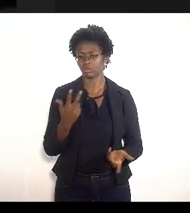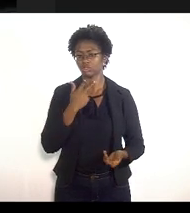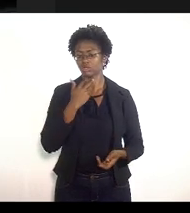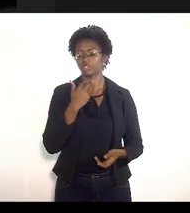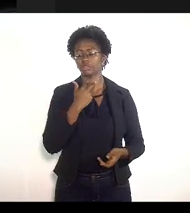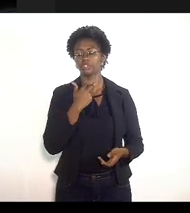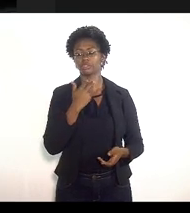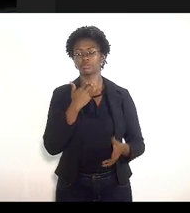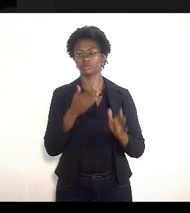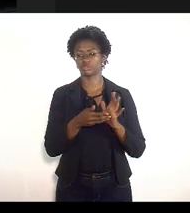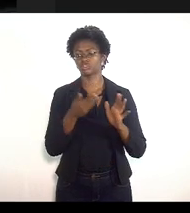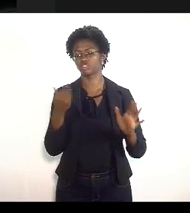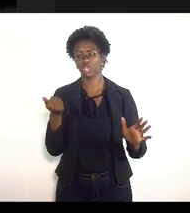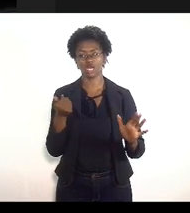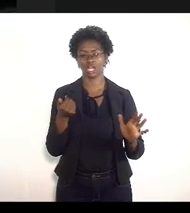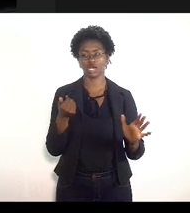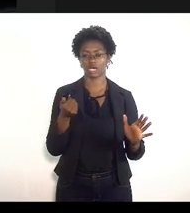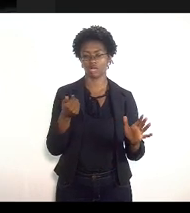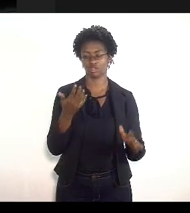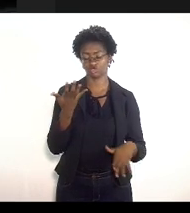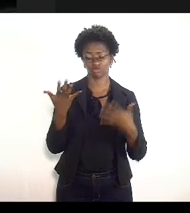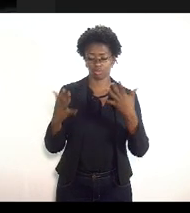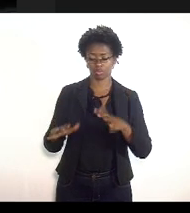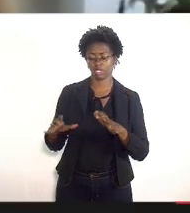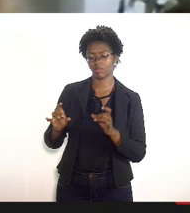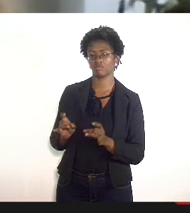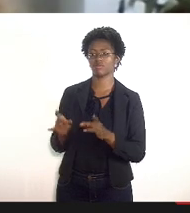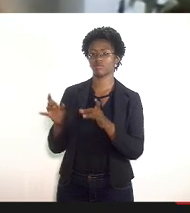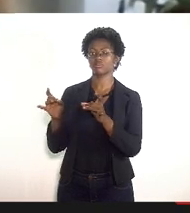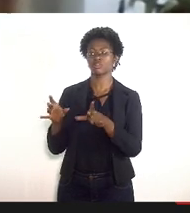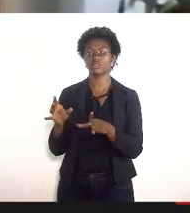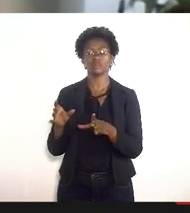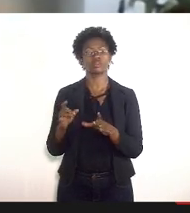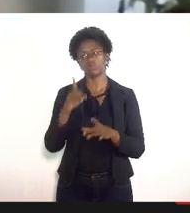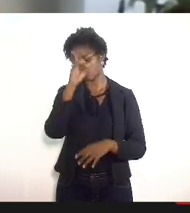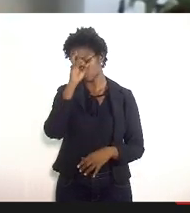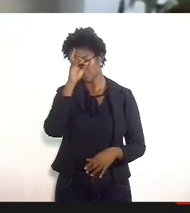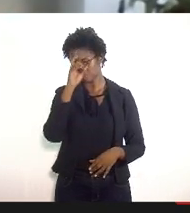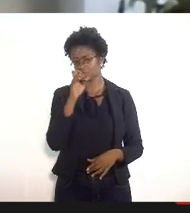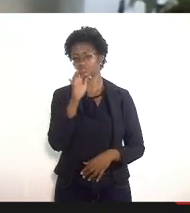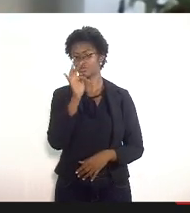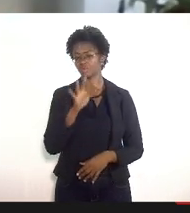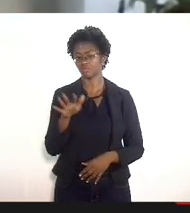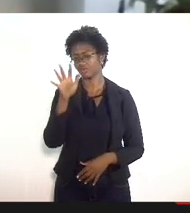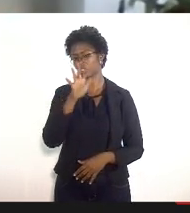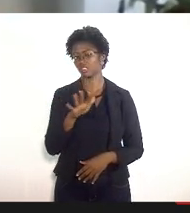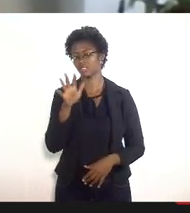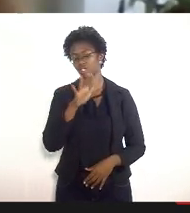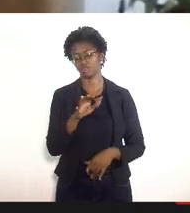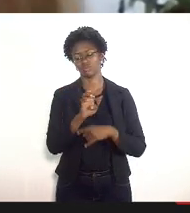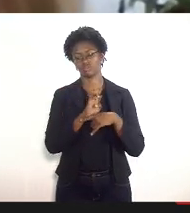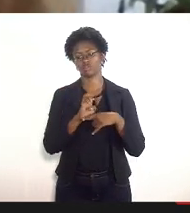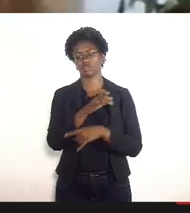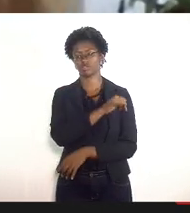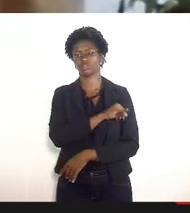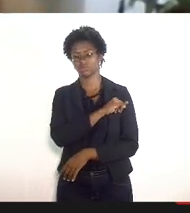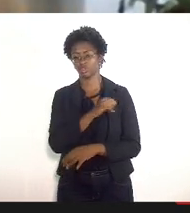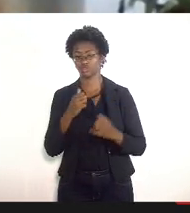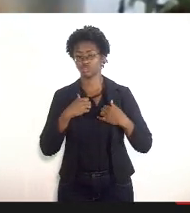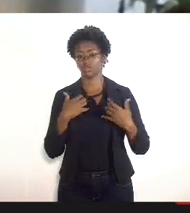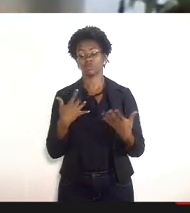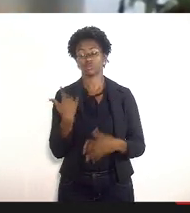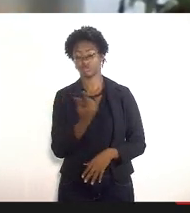ou a privatização dos hospitais federais no Rio de Janeiro. Para nossa surpresa, no